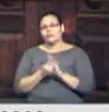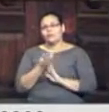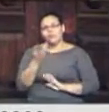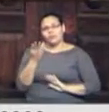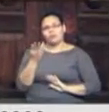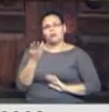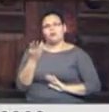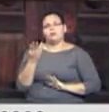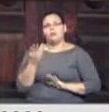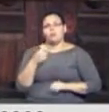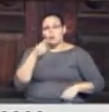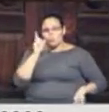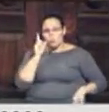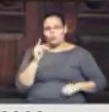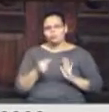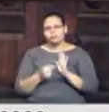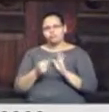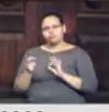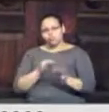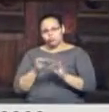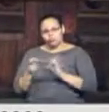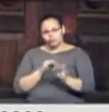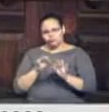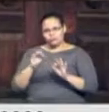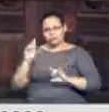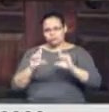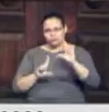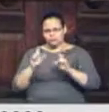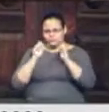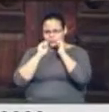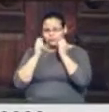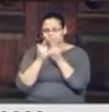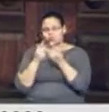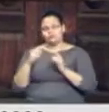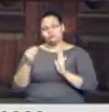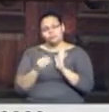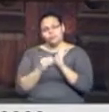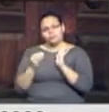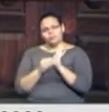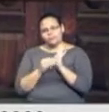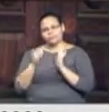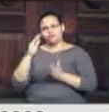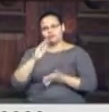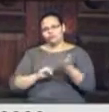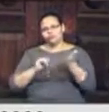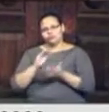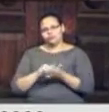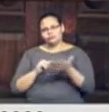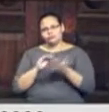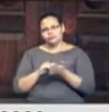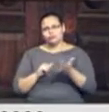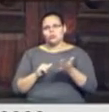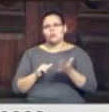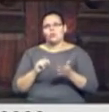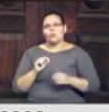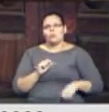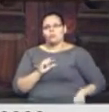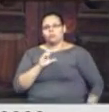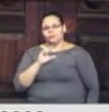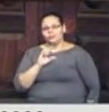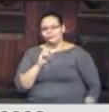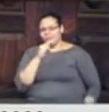emendas. Ontem, no projeto da energia elétrica, a gente apresentou emendas tirando o aumento